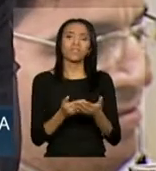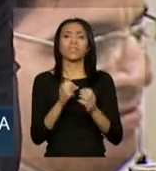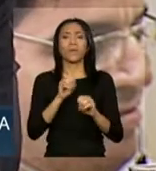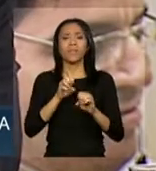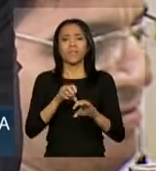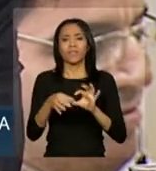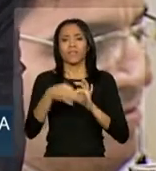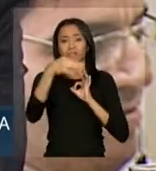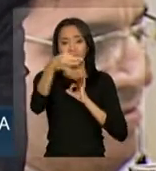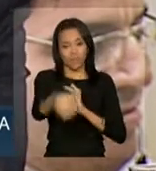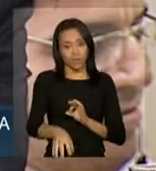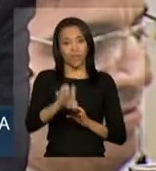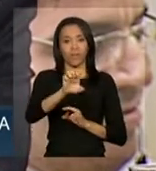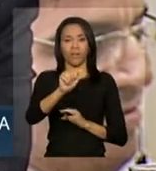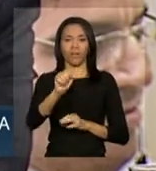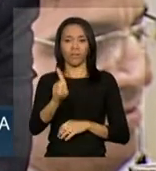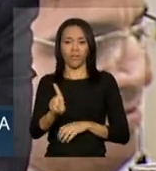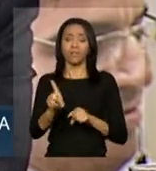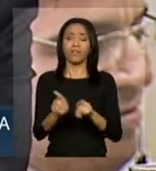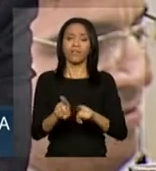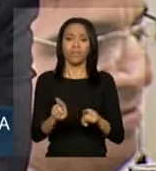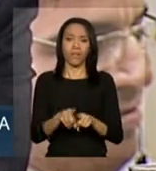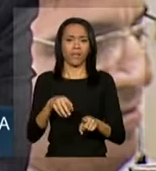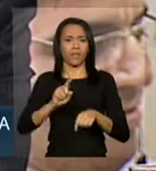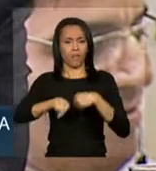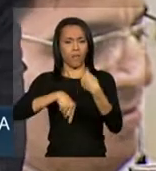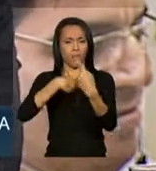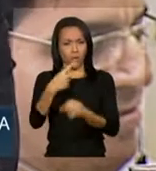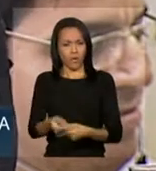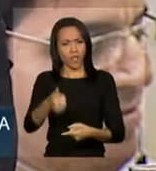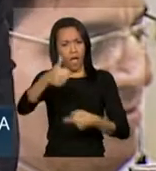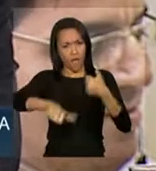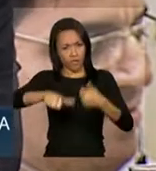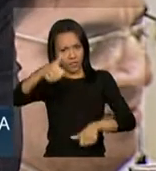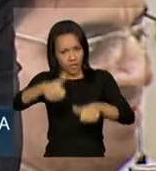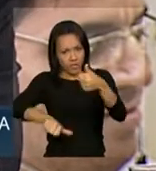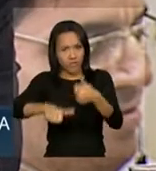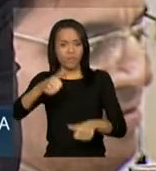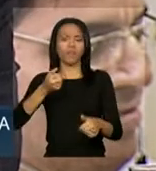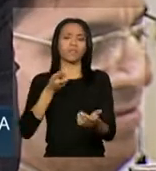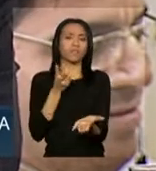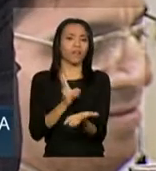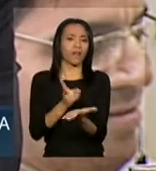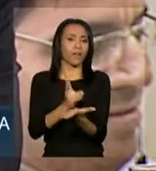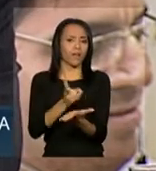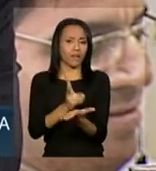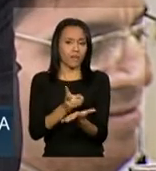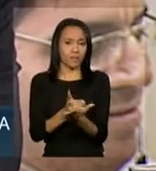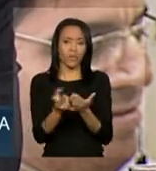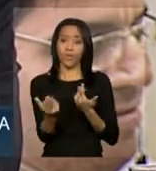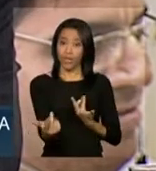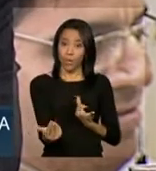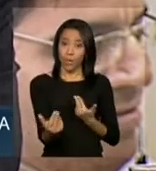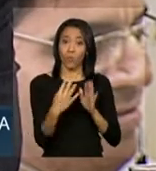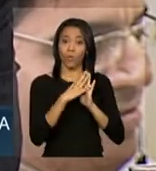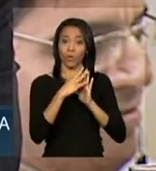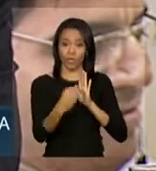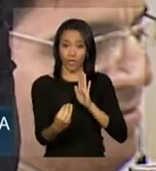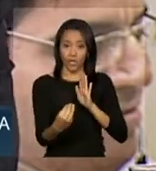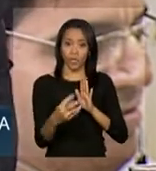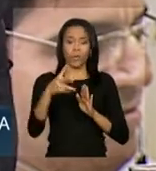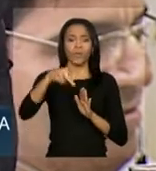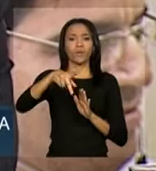os profissionais de saúde e avaliações regulares pelo supervisores no modelo o mesmo modelo que foi feito do PROVAB do